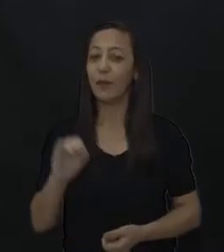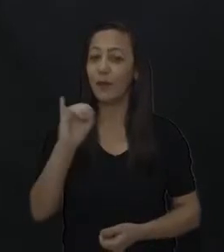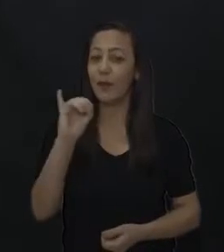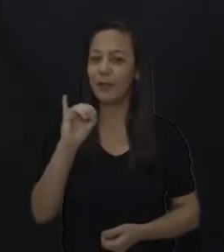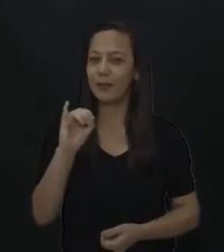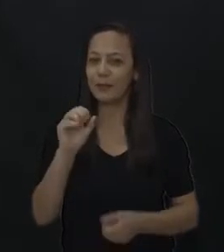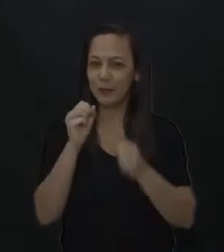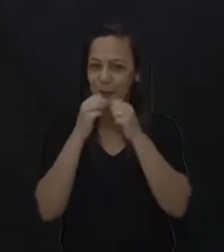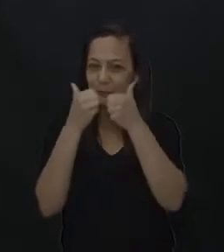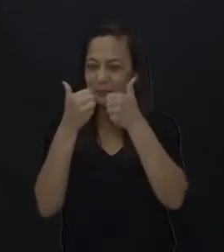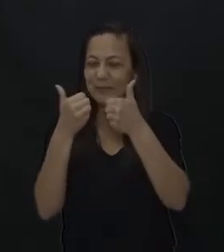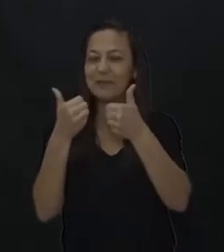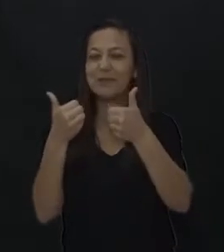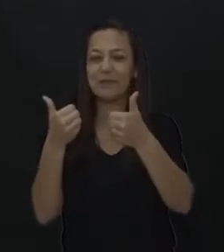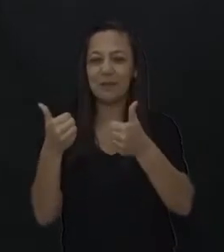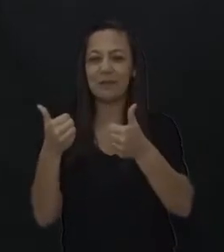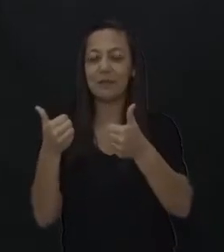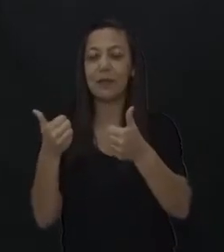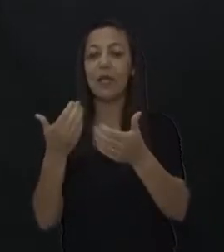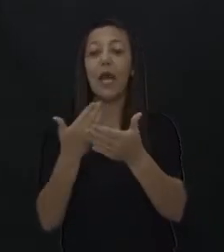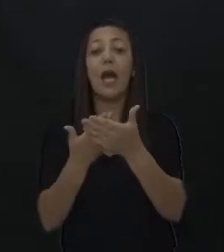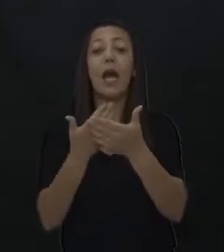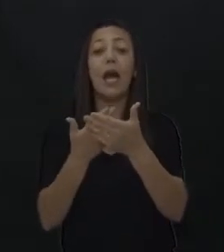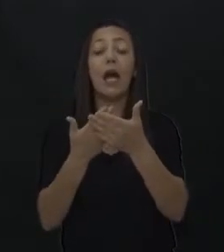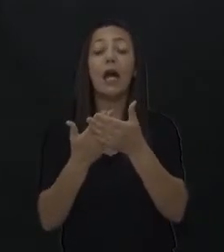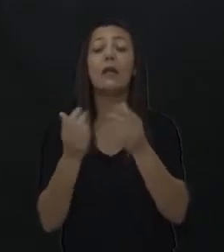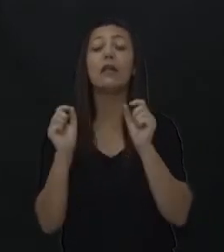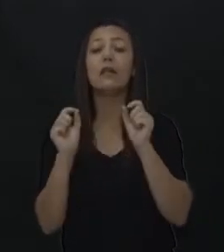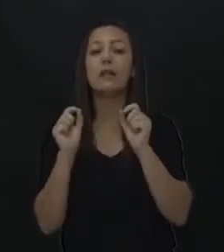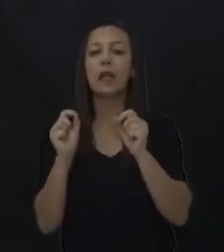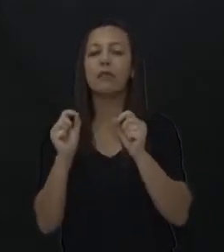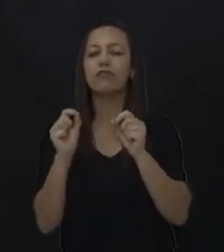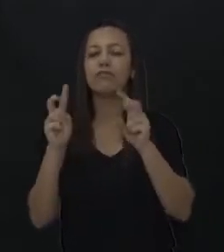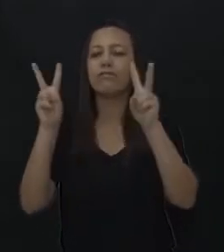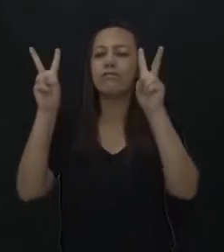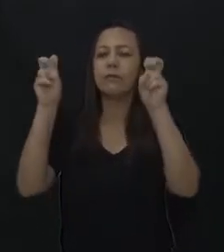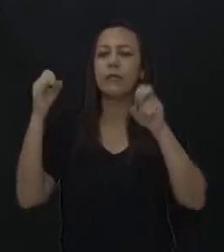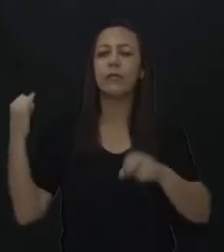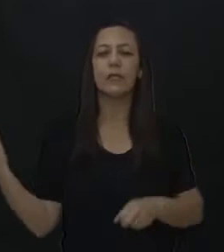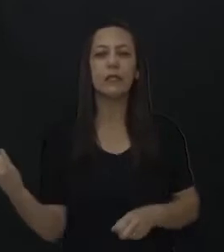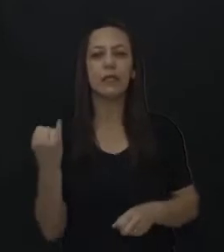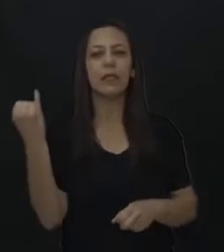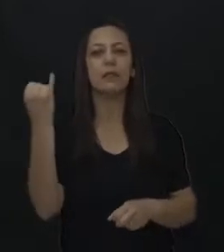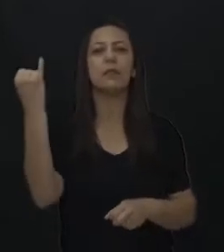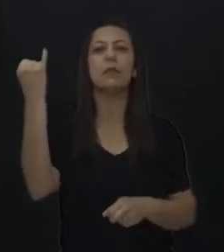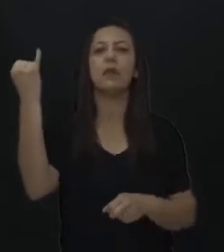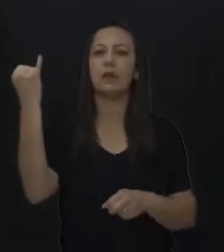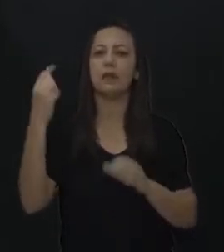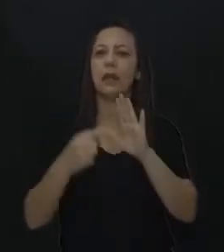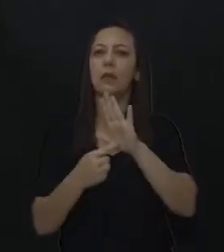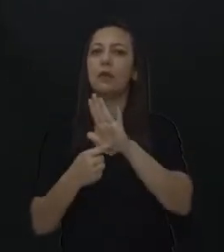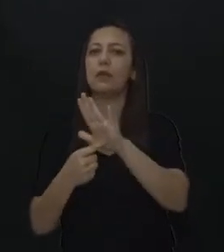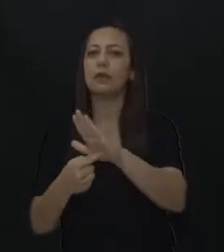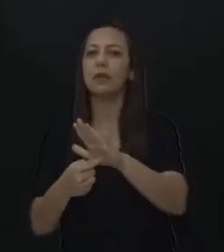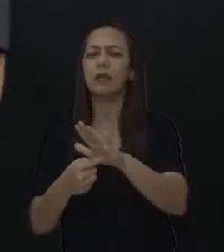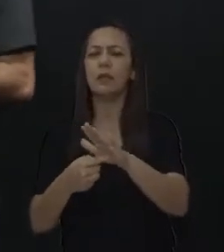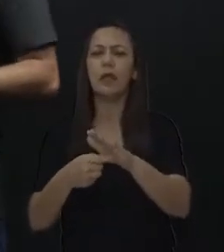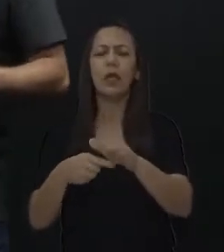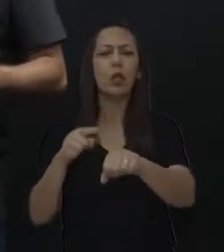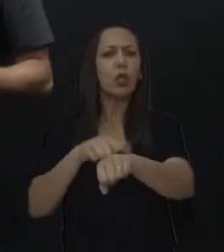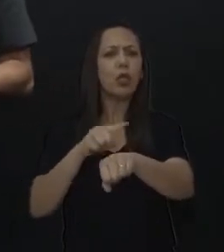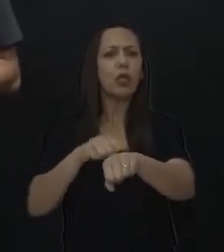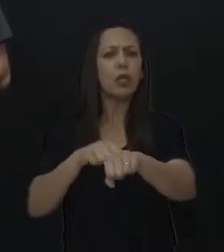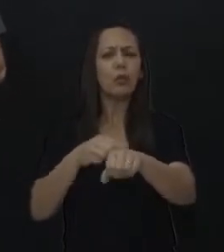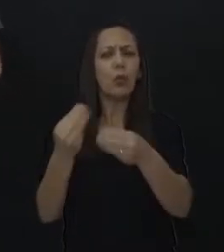Olá pessoal, tudo bem com vocês? Nesta nossa aula vamos trabalhar aqui um assunto bem importante, onde ele trata das medidas